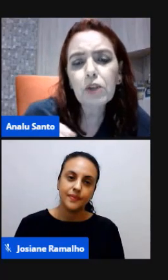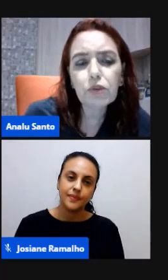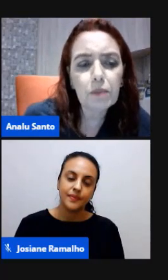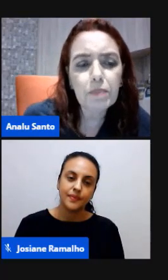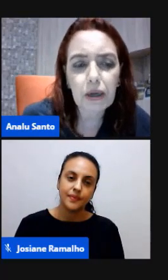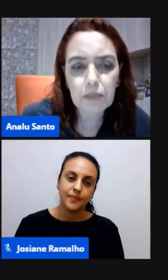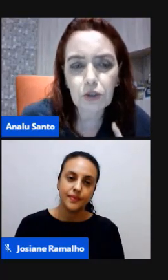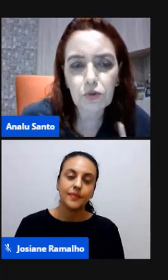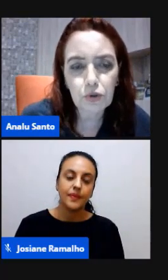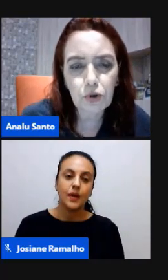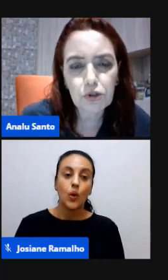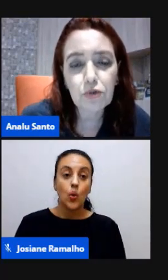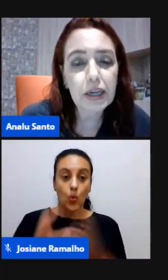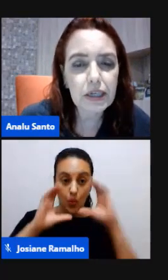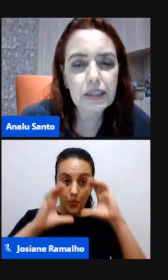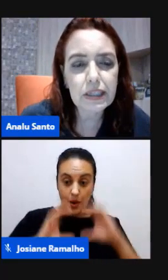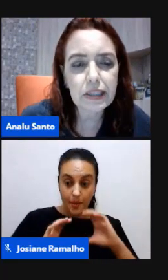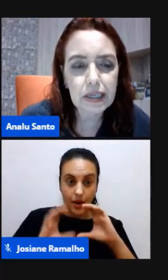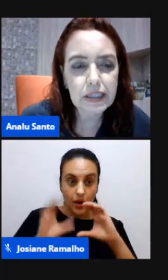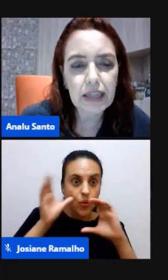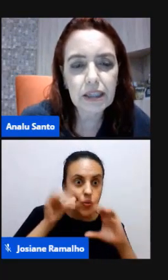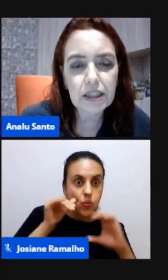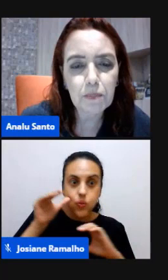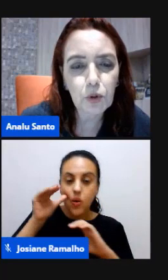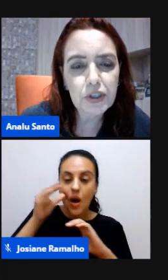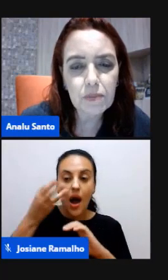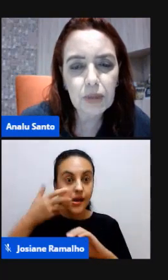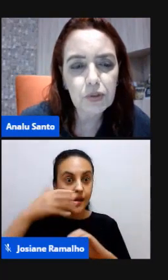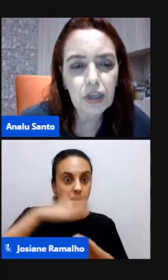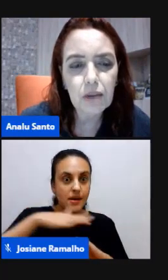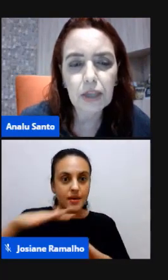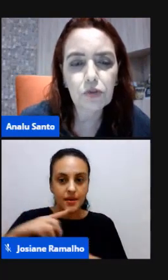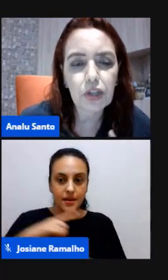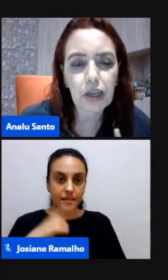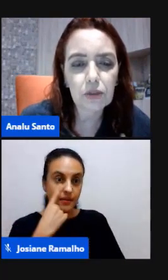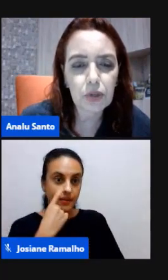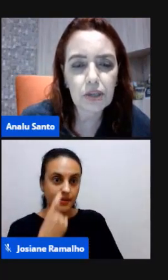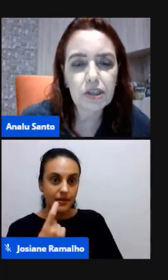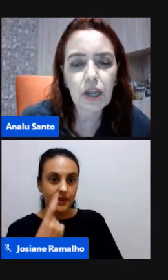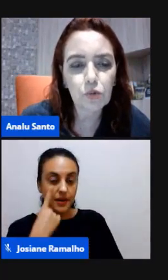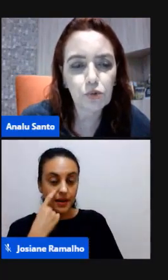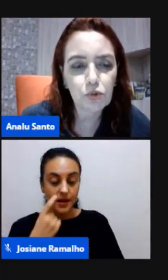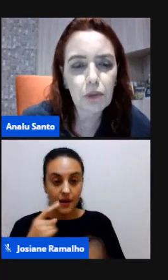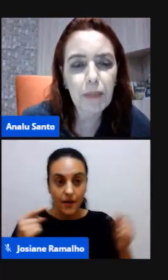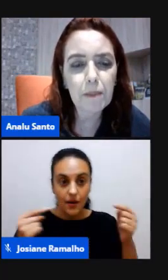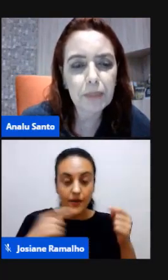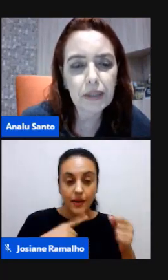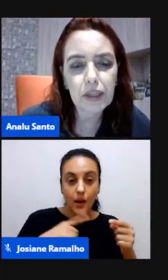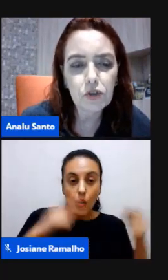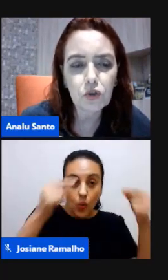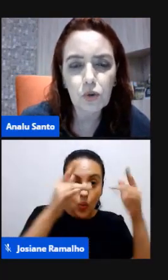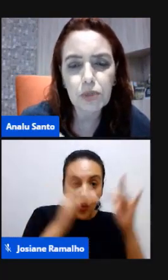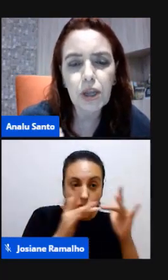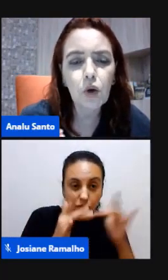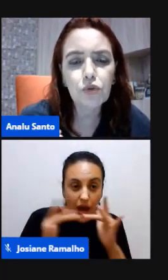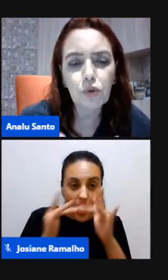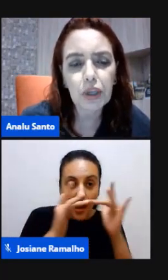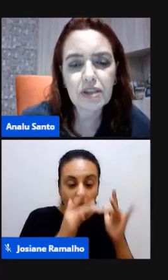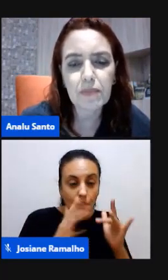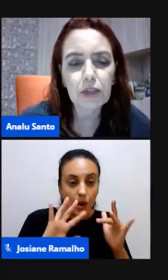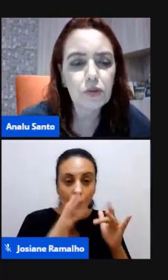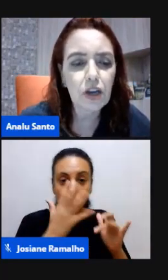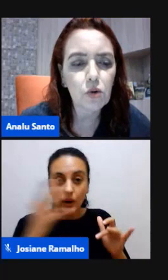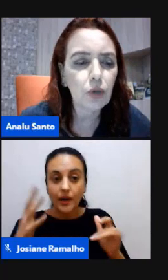Por meio do temperamento curioso, a criança interessada se aproxima dos elementos da natureza e da cultura para aprender sobre